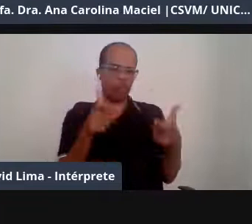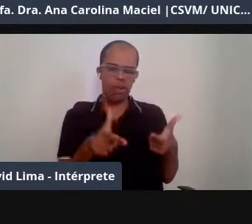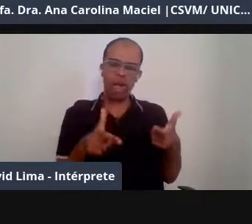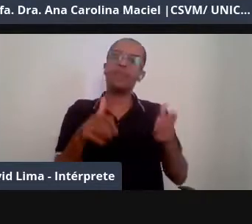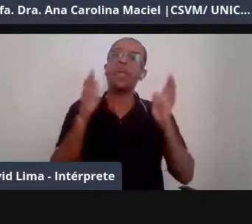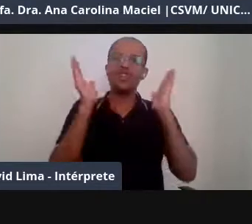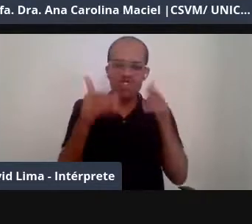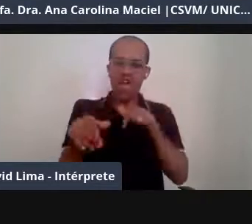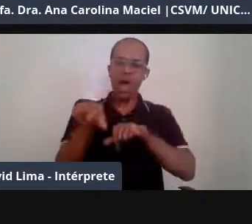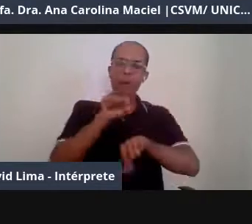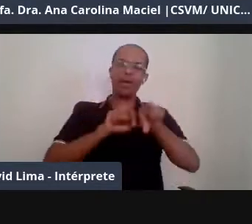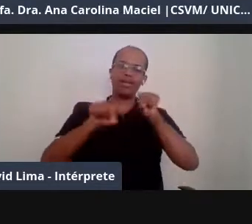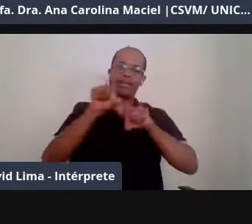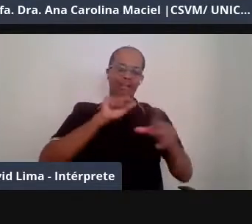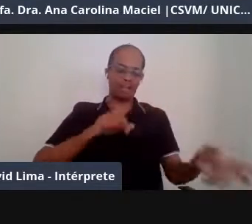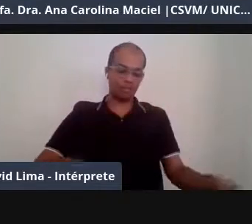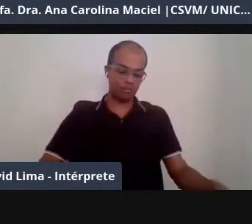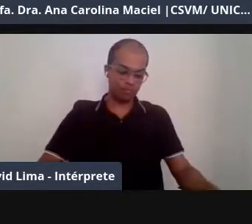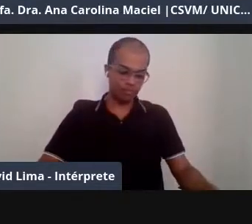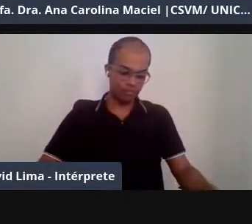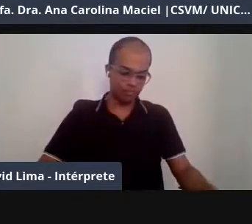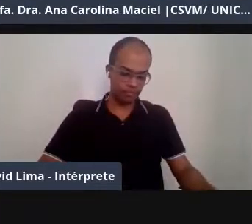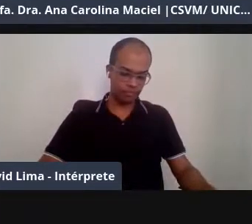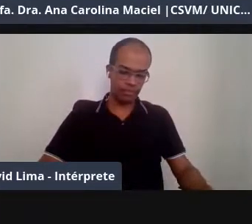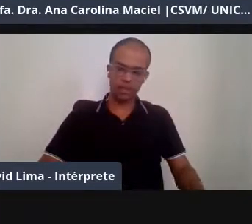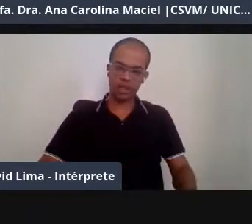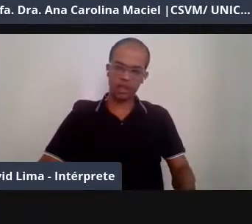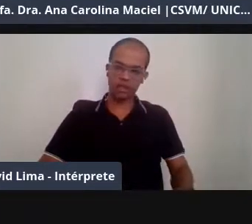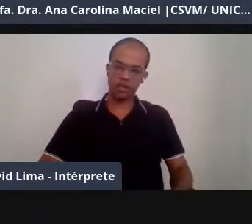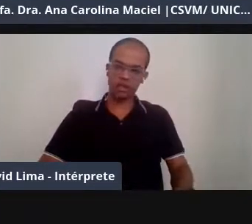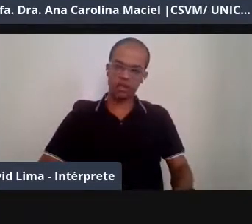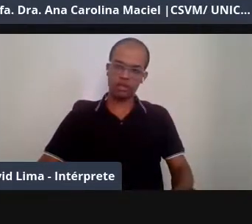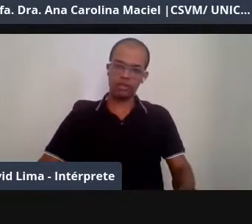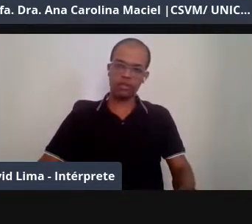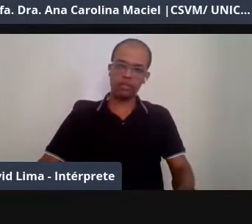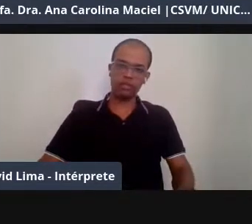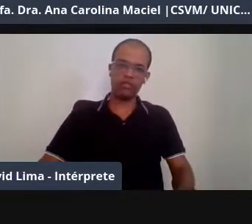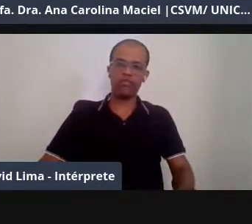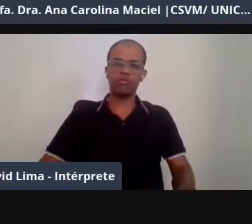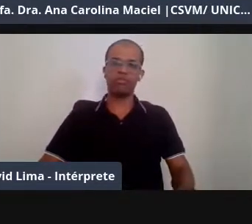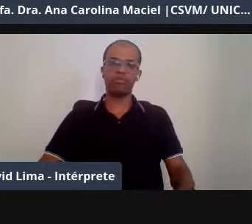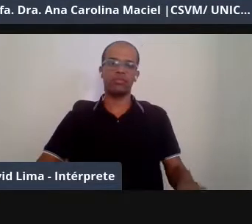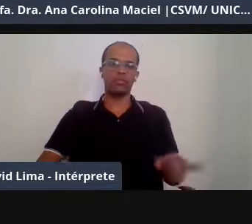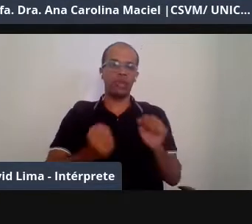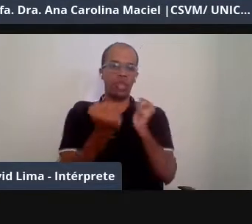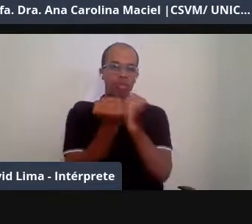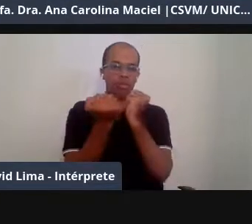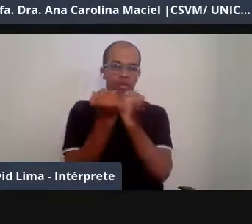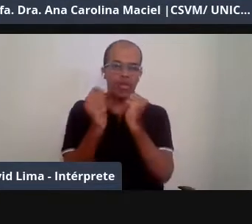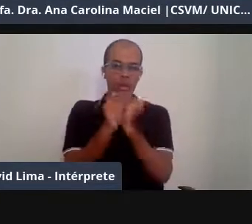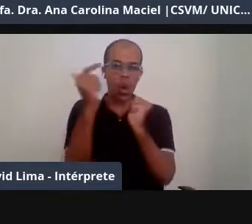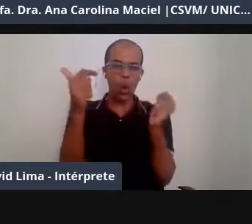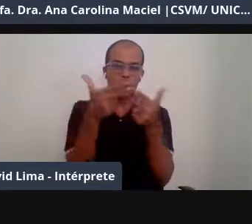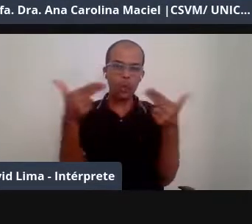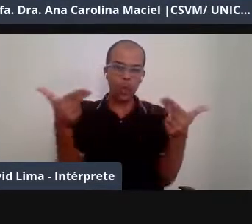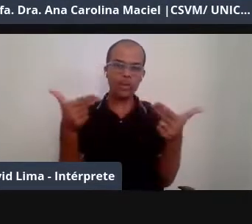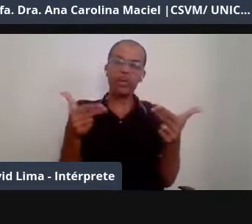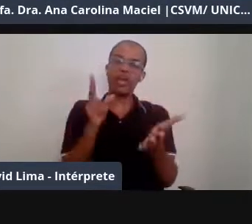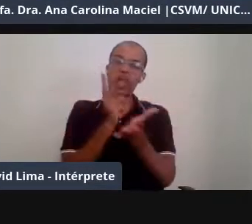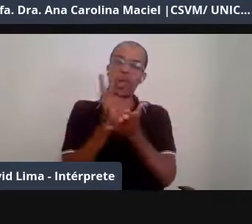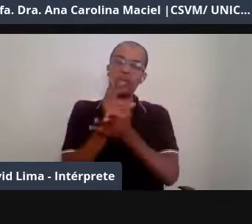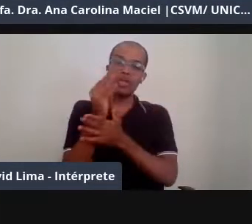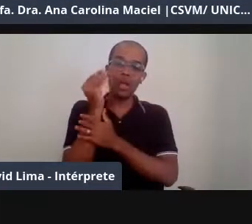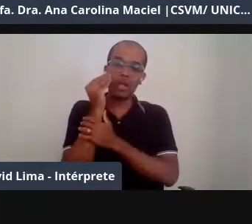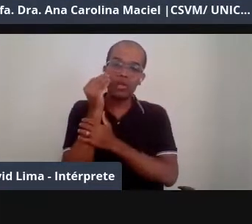uma seleção. Na verdade, até isso eu defendo em outras frentes, que eu sempre tento superar